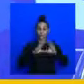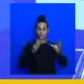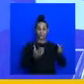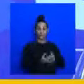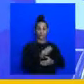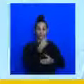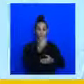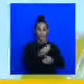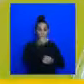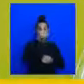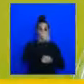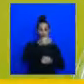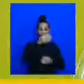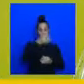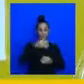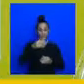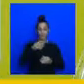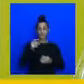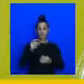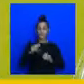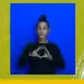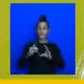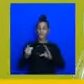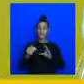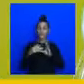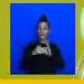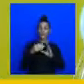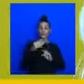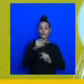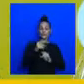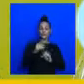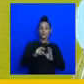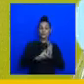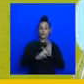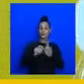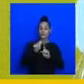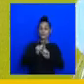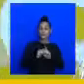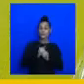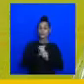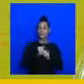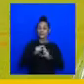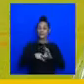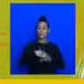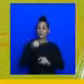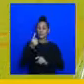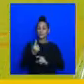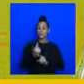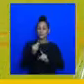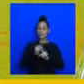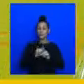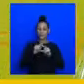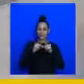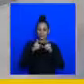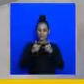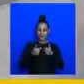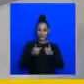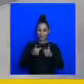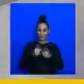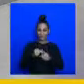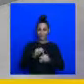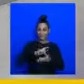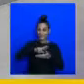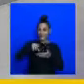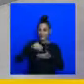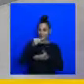do globo número 4, abastecido com 12 bolas numeradas de 01 a 12 referentes aos meses do ano. Deste globo, vamos conhecer a dezena referente ao mês da sorte.